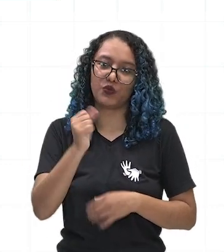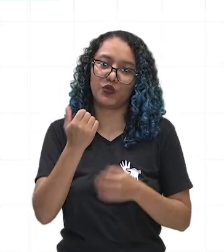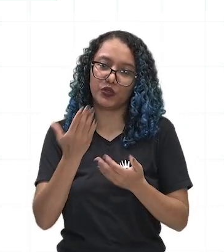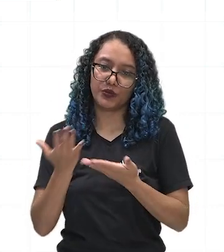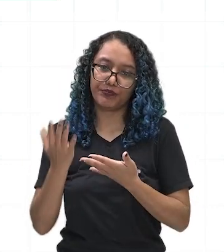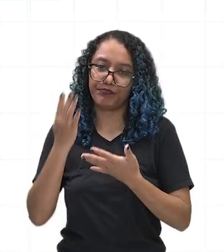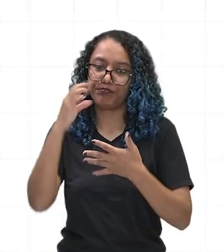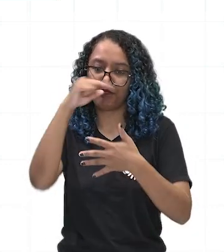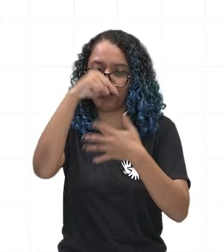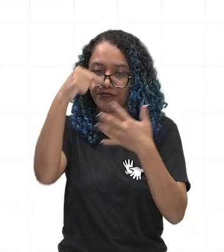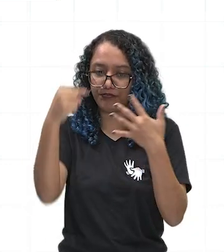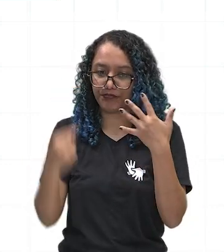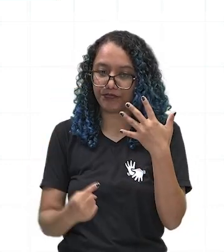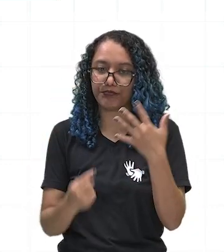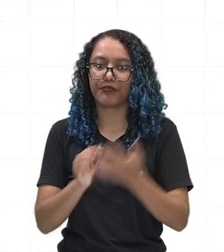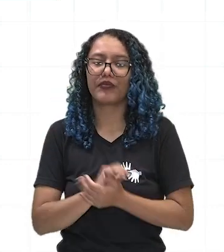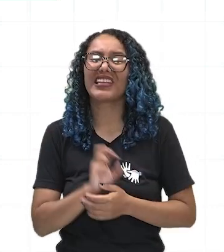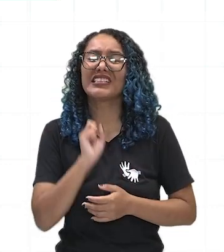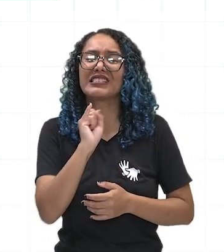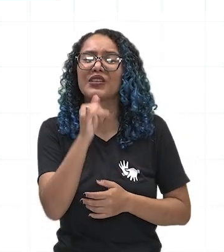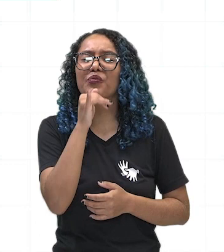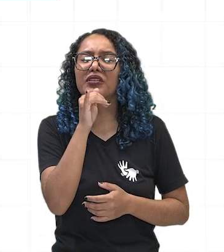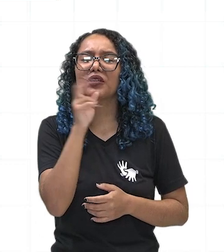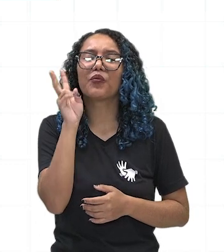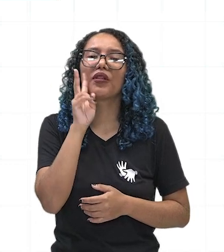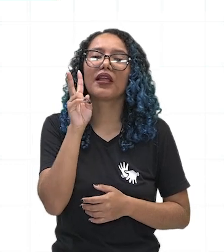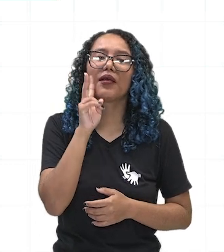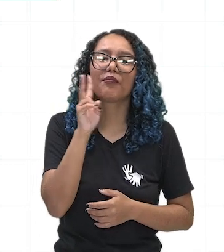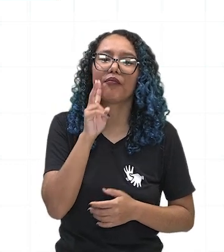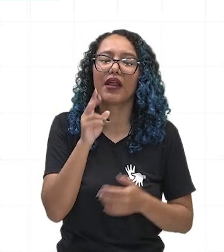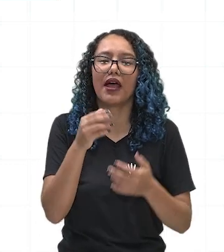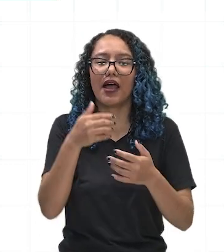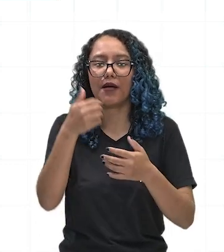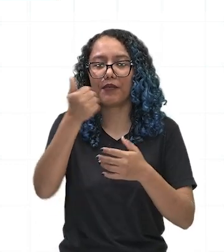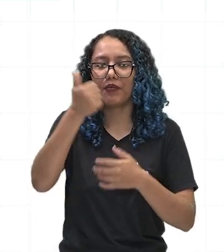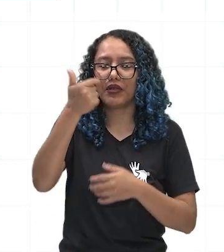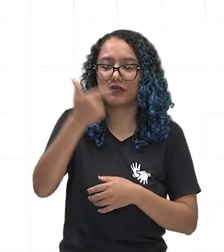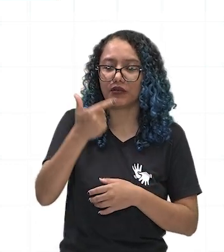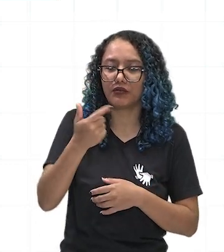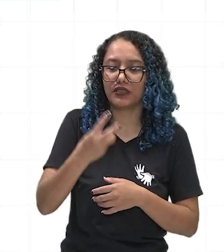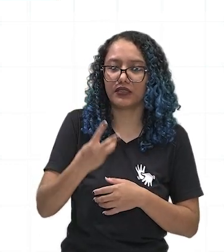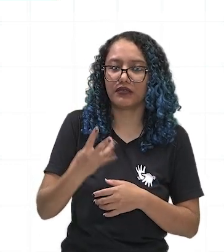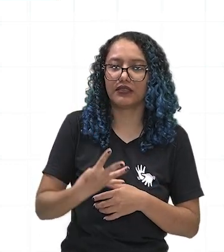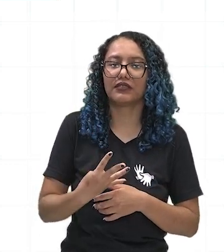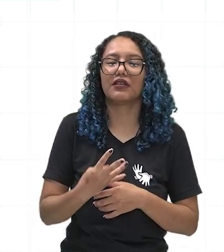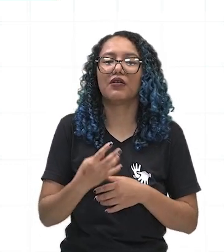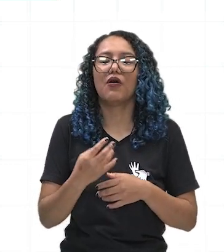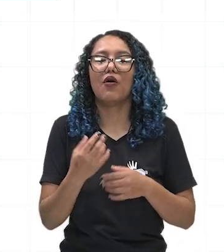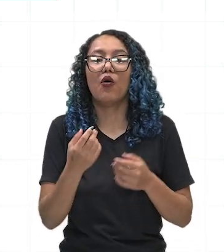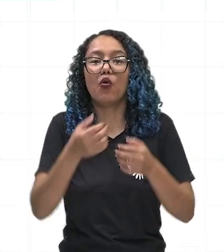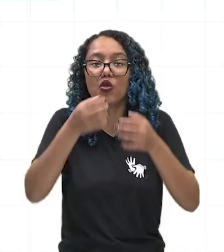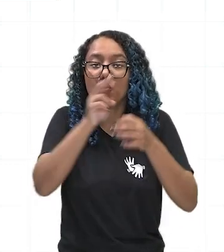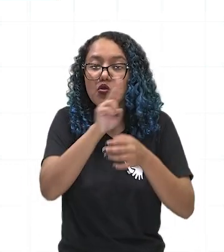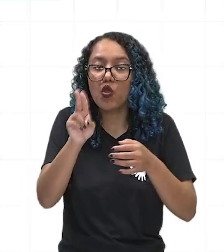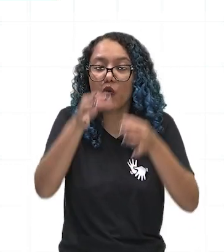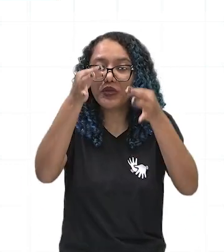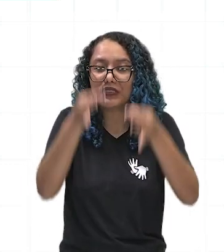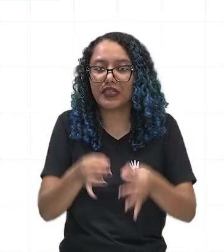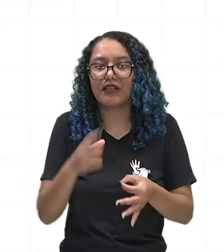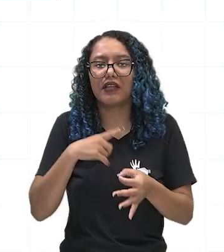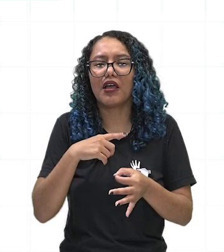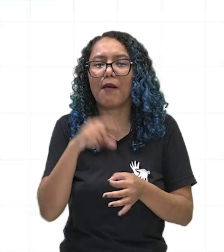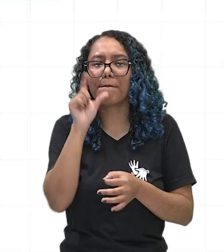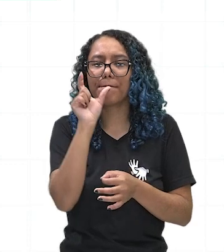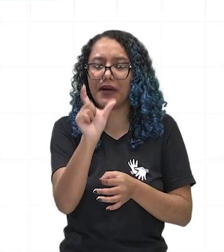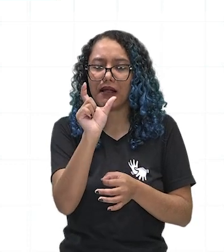seres vivos, certo? E se você quiser lembrar aí a sequência, né, o nome correto, a gente tem aí uma palavrinha que